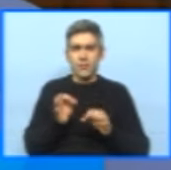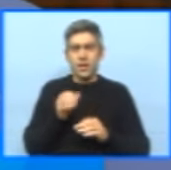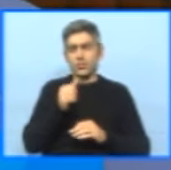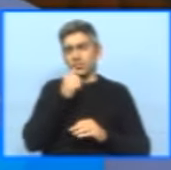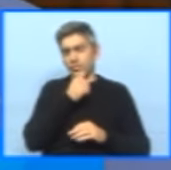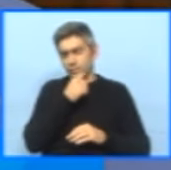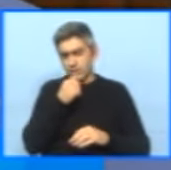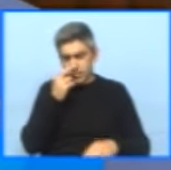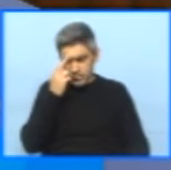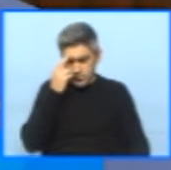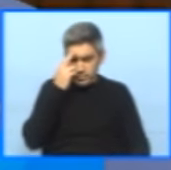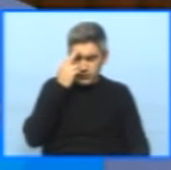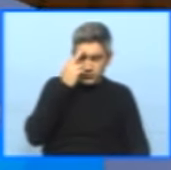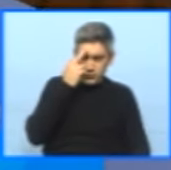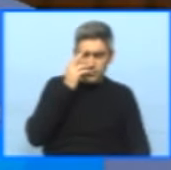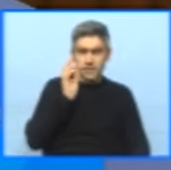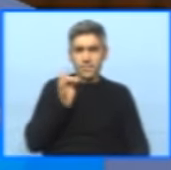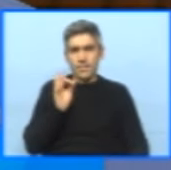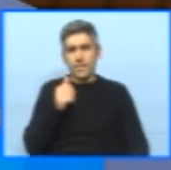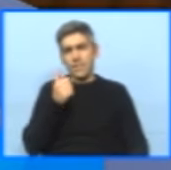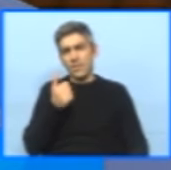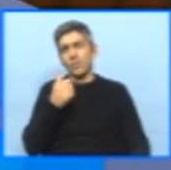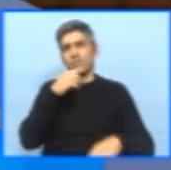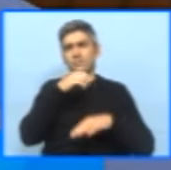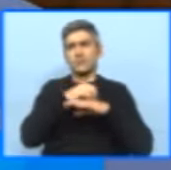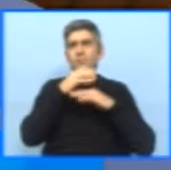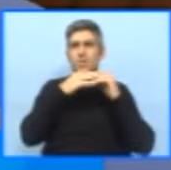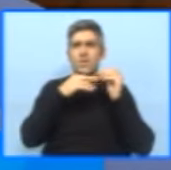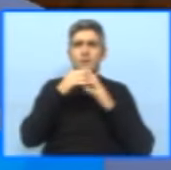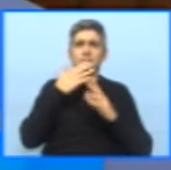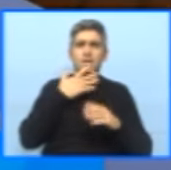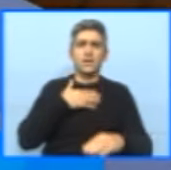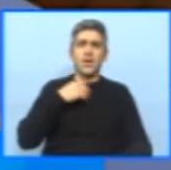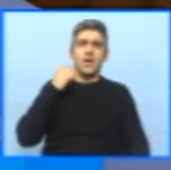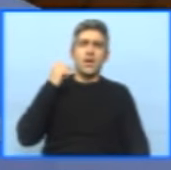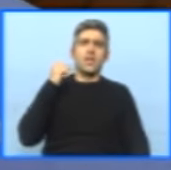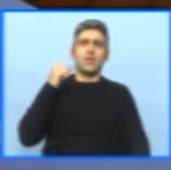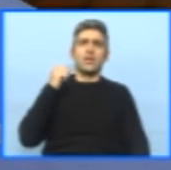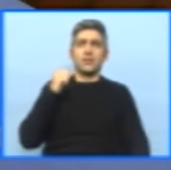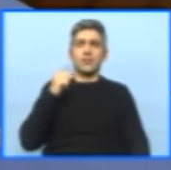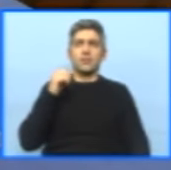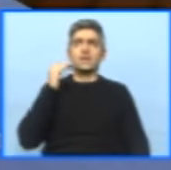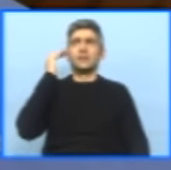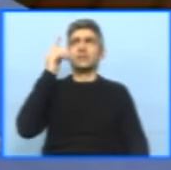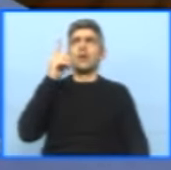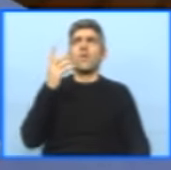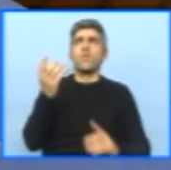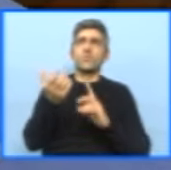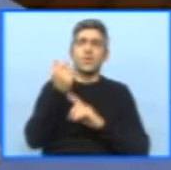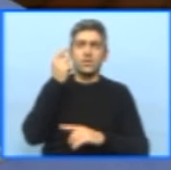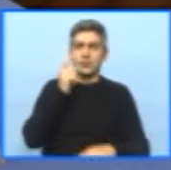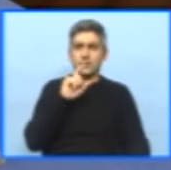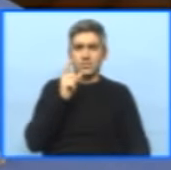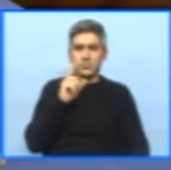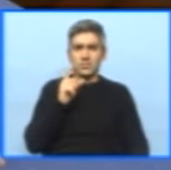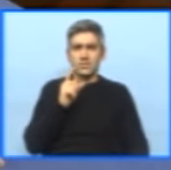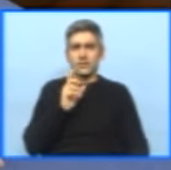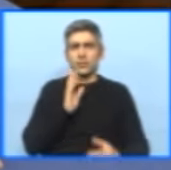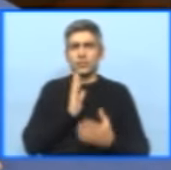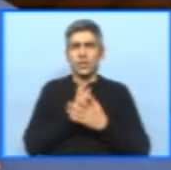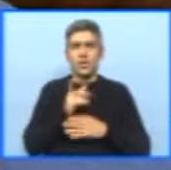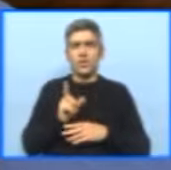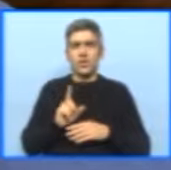penar, fazer boas obras para ganhar, por mérito próprio, o céu. Não vale a pena, não é esse. Não vale a pena só isso,